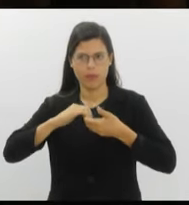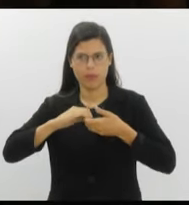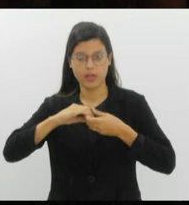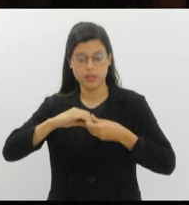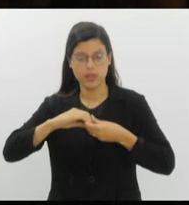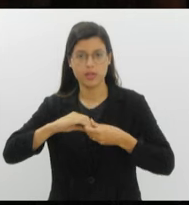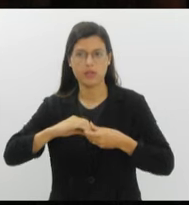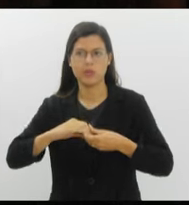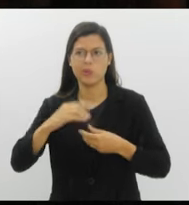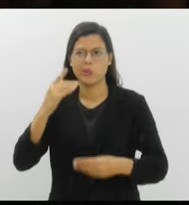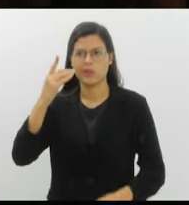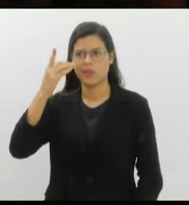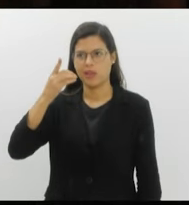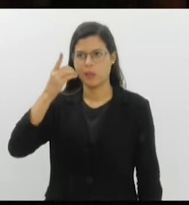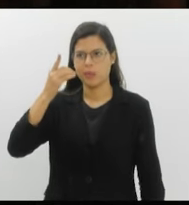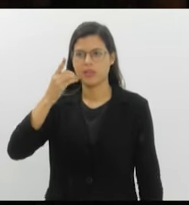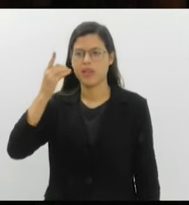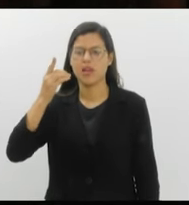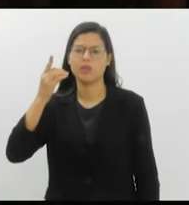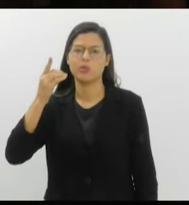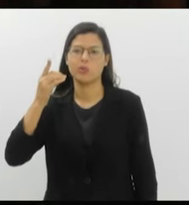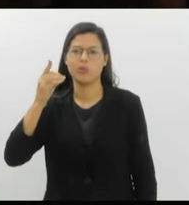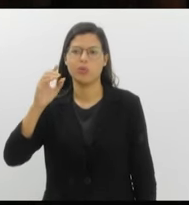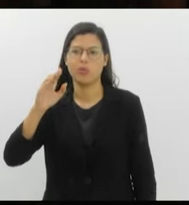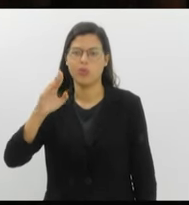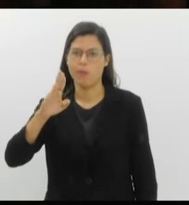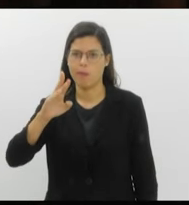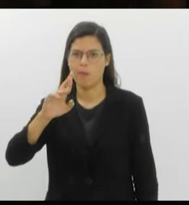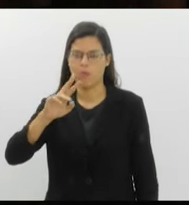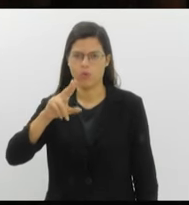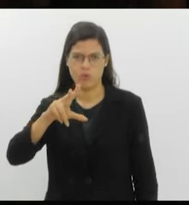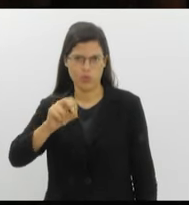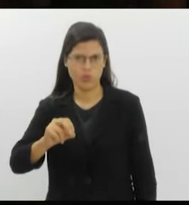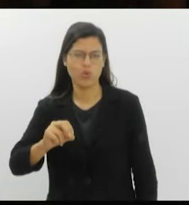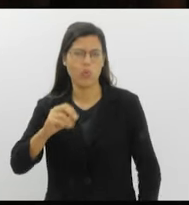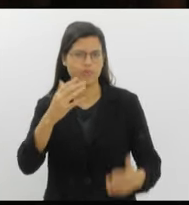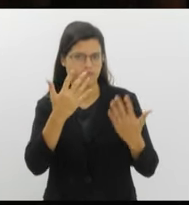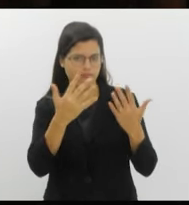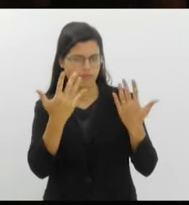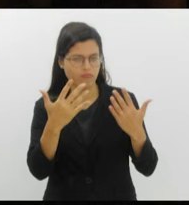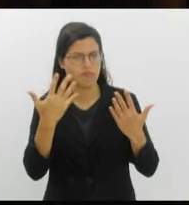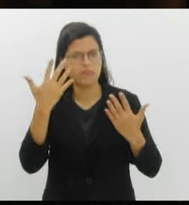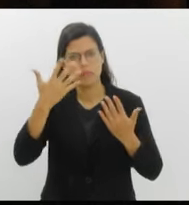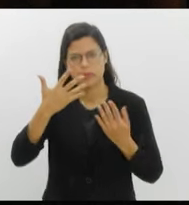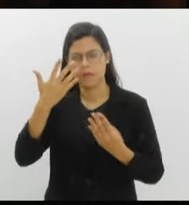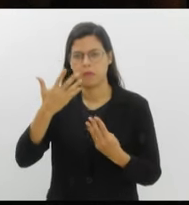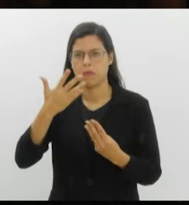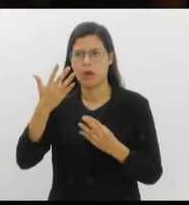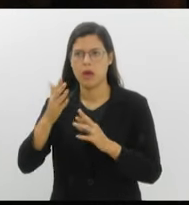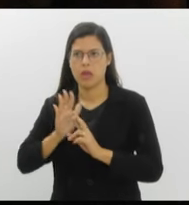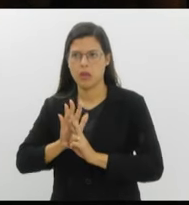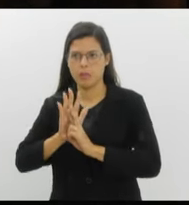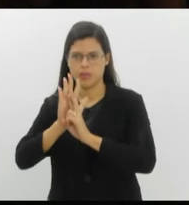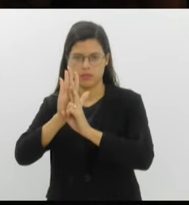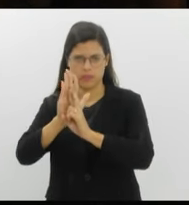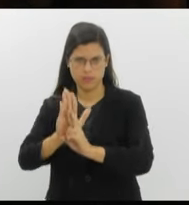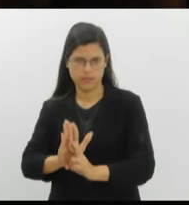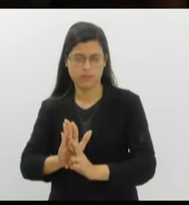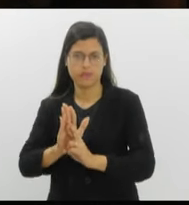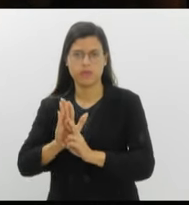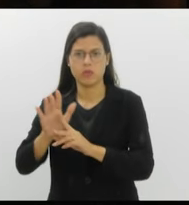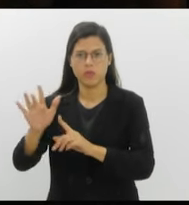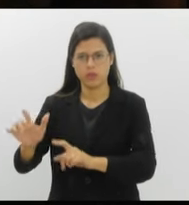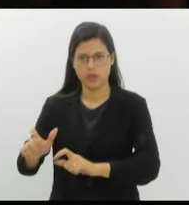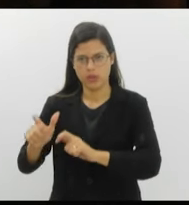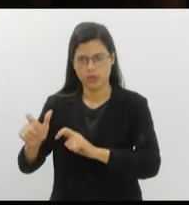deputado Buareto, parabenizar Vossa Excelência pela fala, parabenizar Vossa Excelência pela representatividade em relação ao interior do